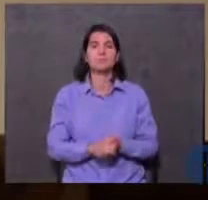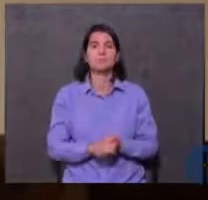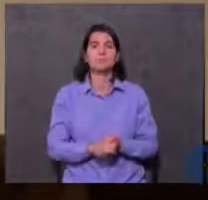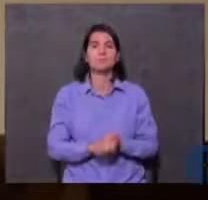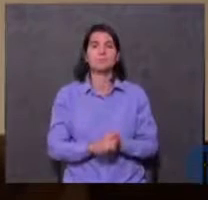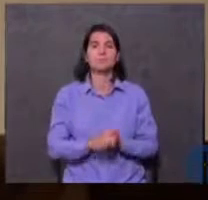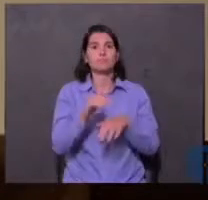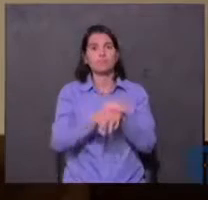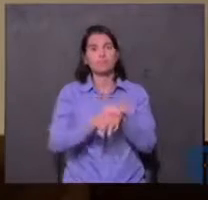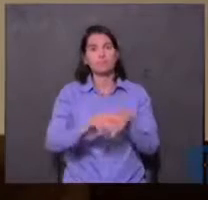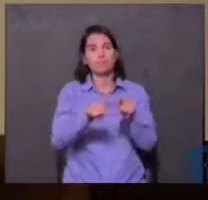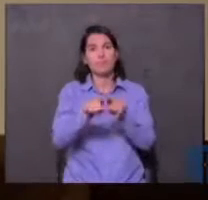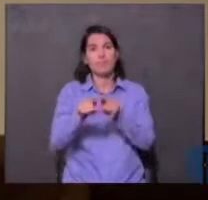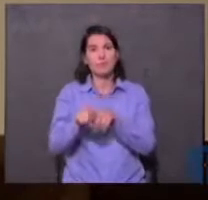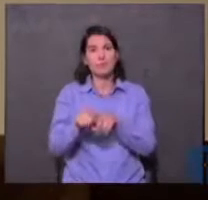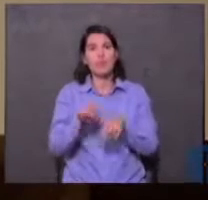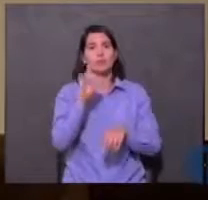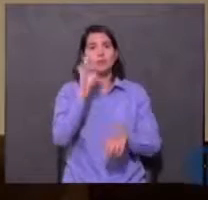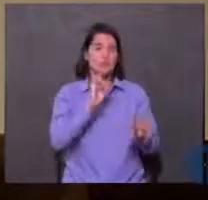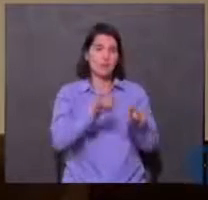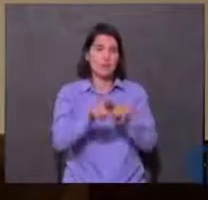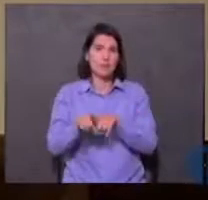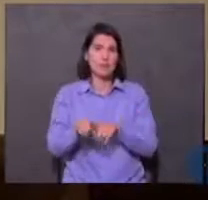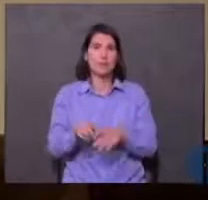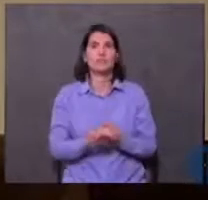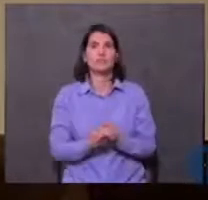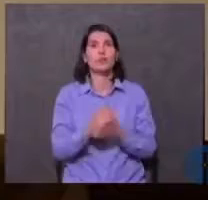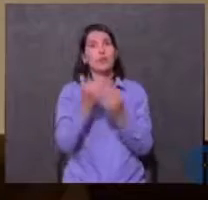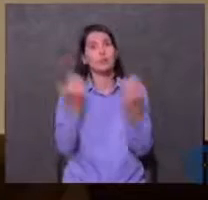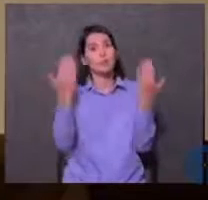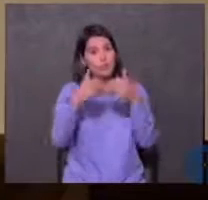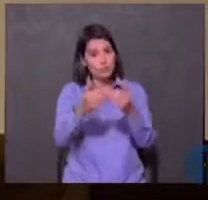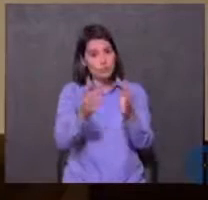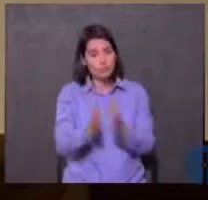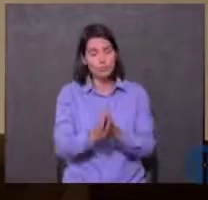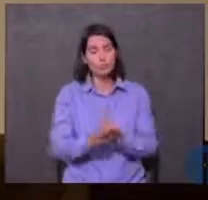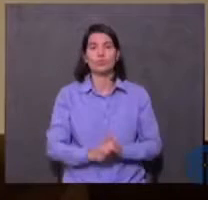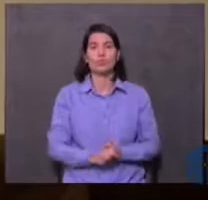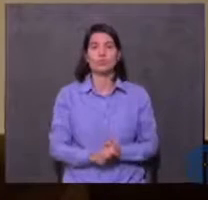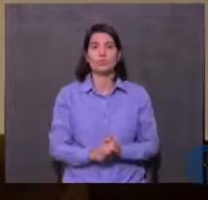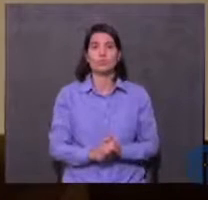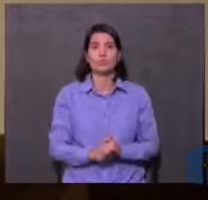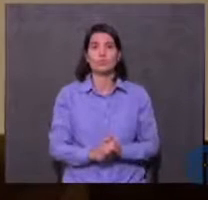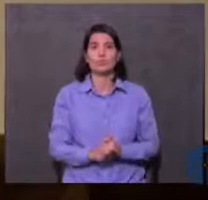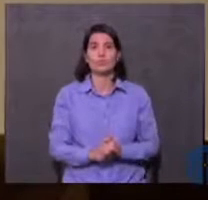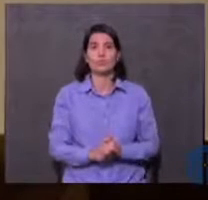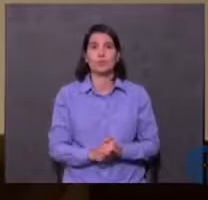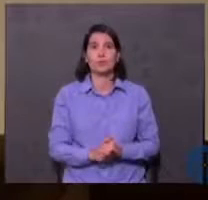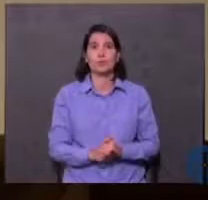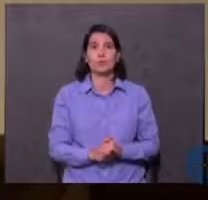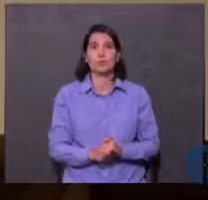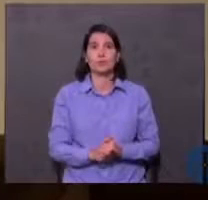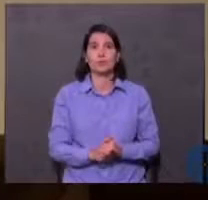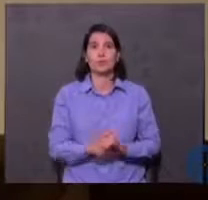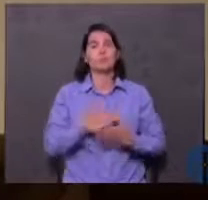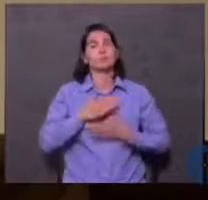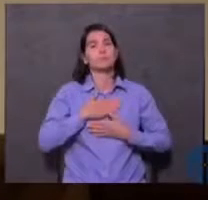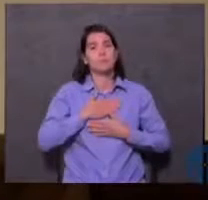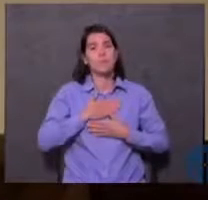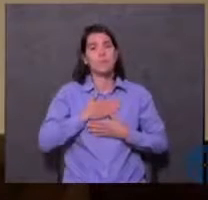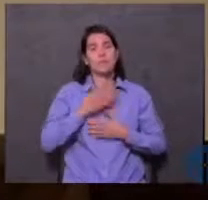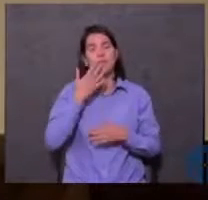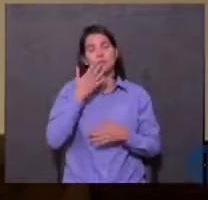meus queridos irmãos e irmás, boa noite a todos. É para min unha grande